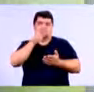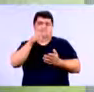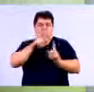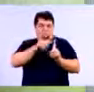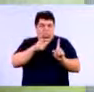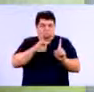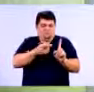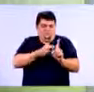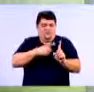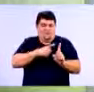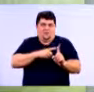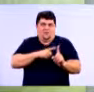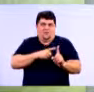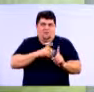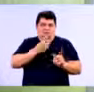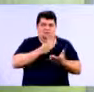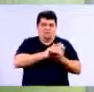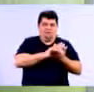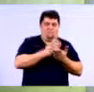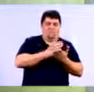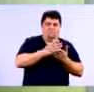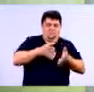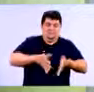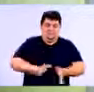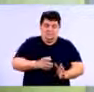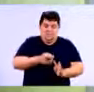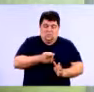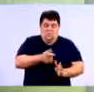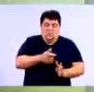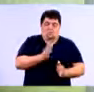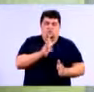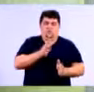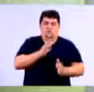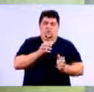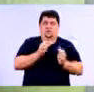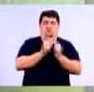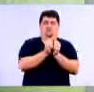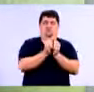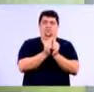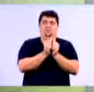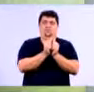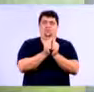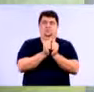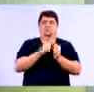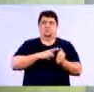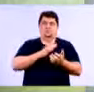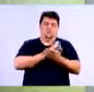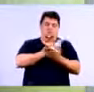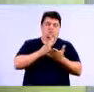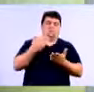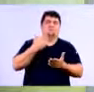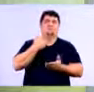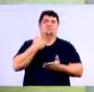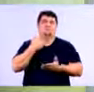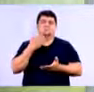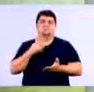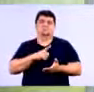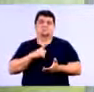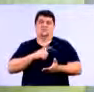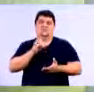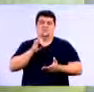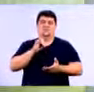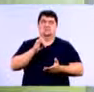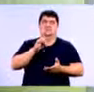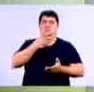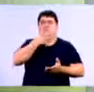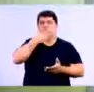de nascimento, ele pode contratar esse produto vinculado à criança, né? Tem instituição financeira hoje que se o pai ou a mãe